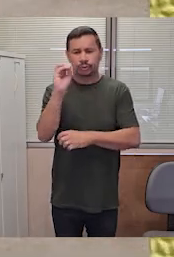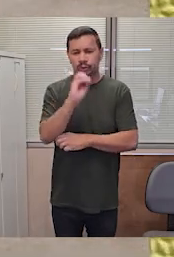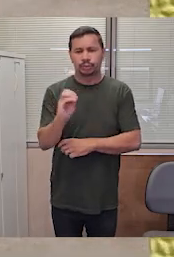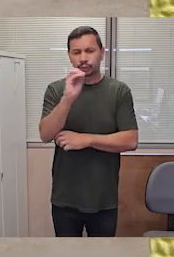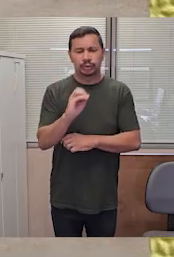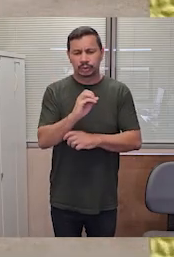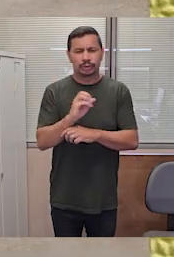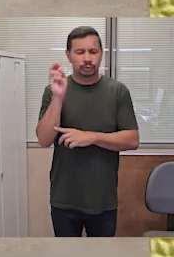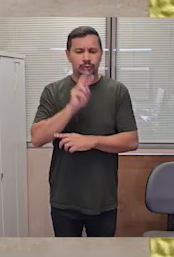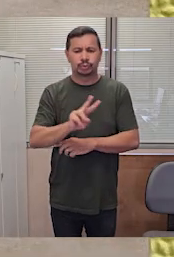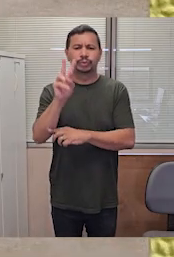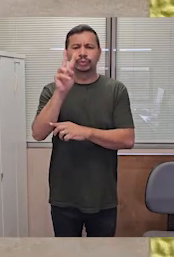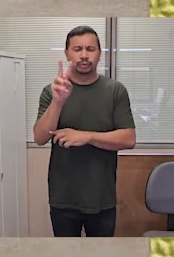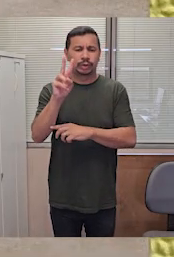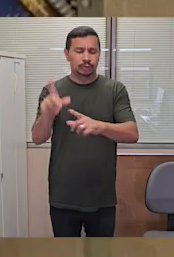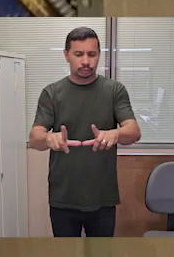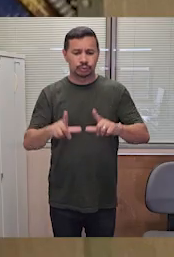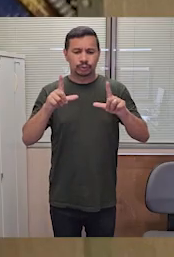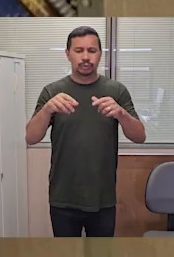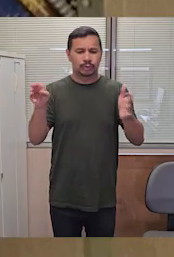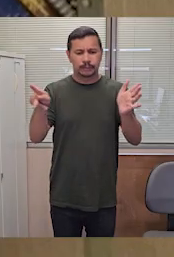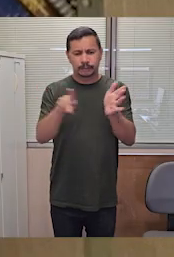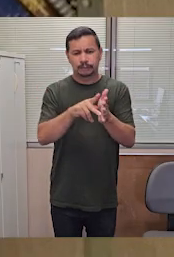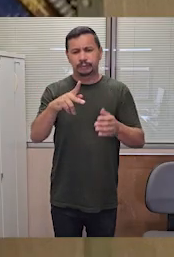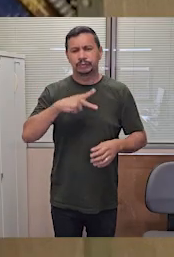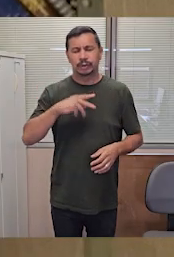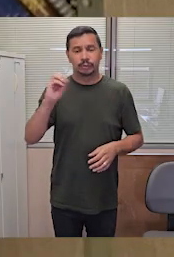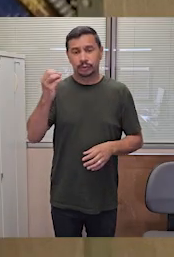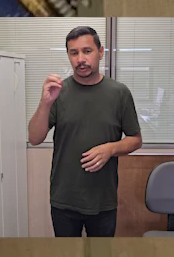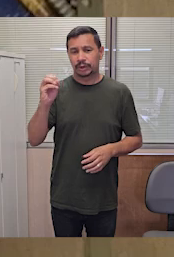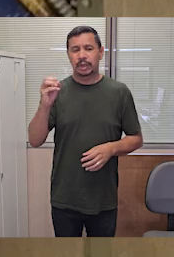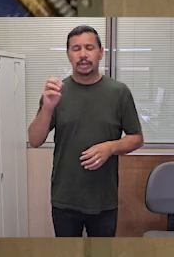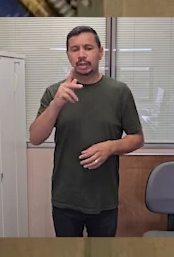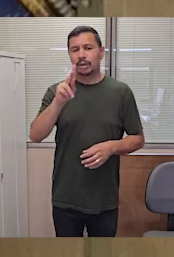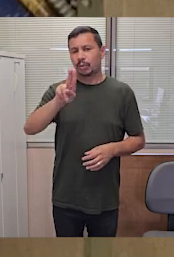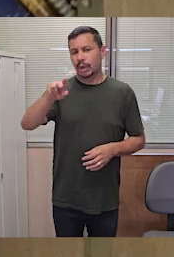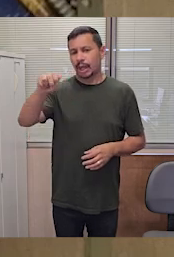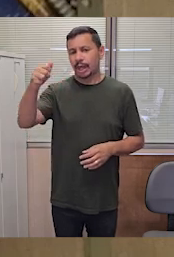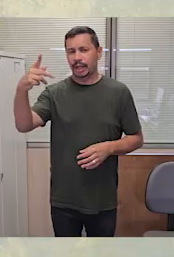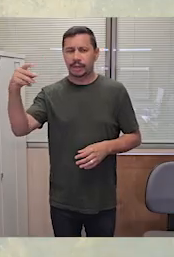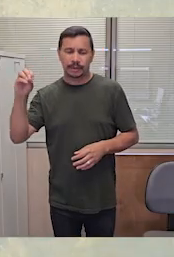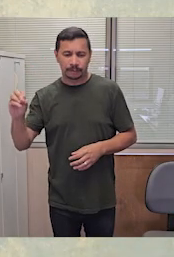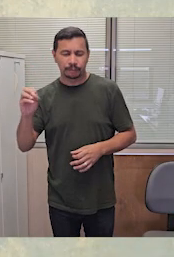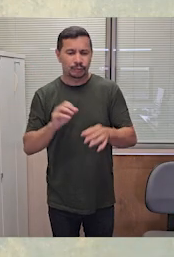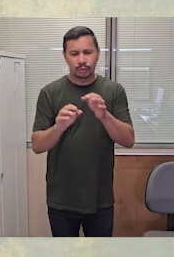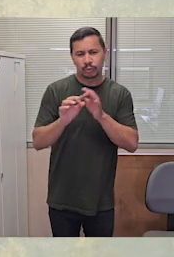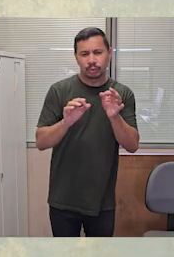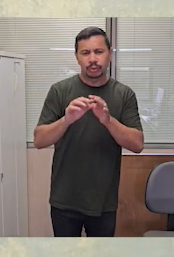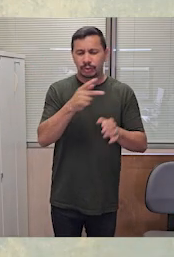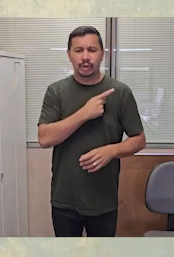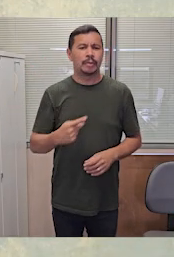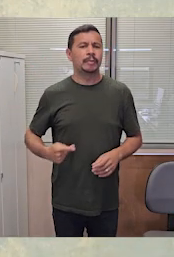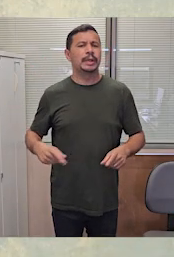osasquense pela Câmara Municipal de Osasco. Papão também foi presidente da UAPO, União dos Aposentados e Pensionistas de